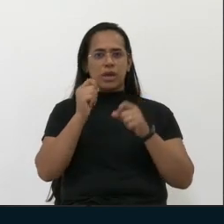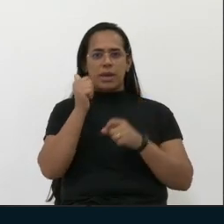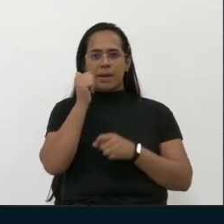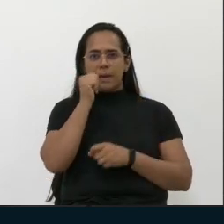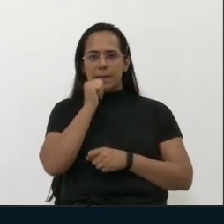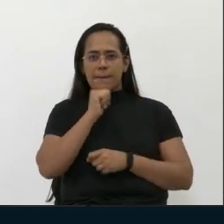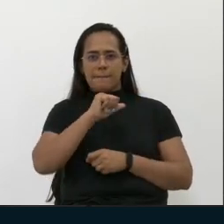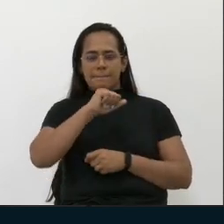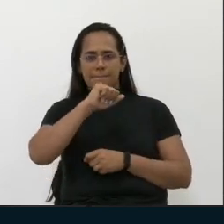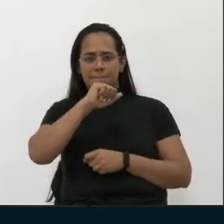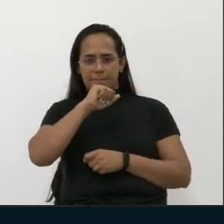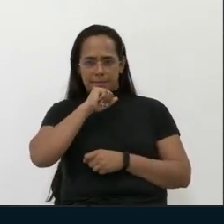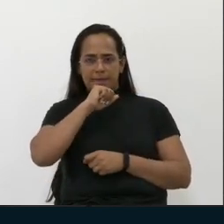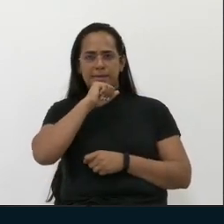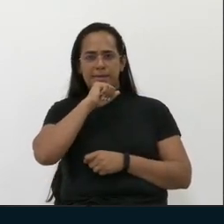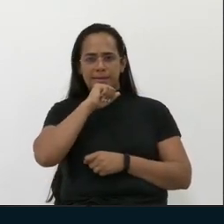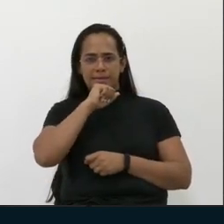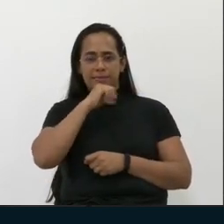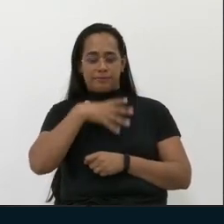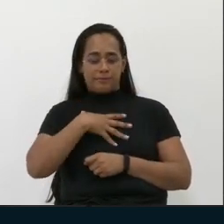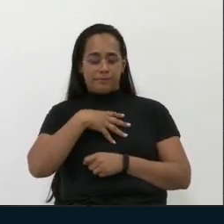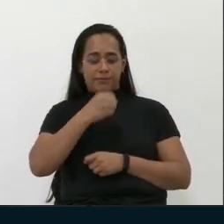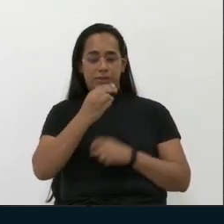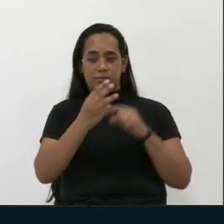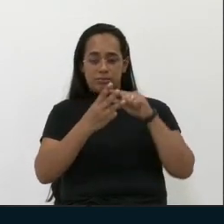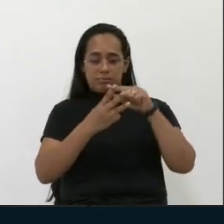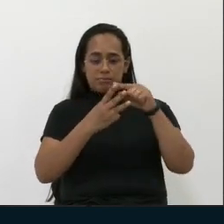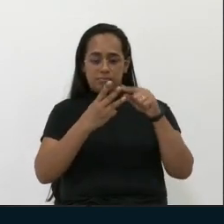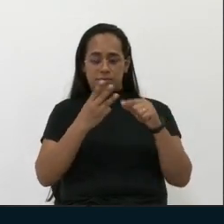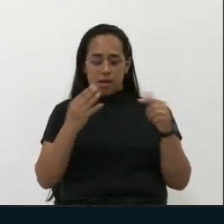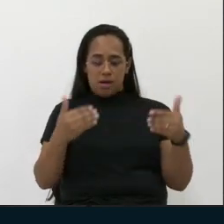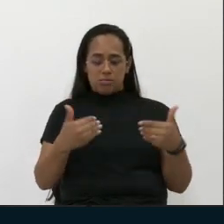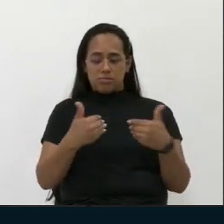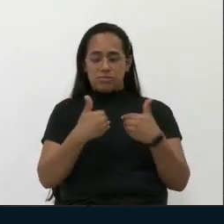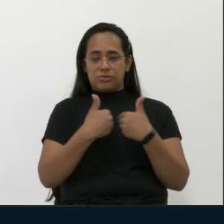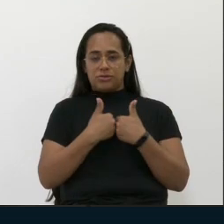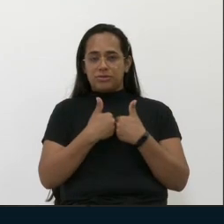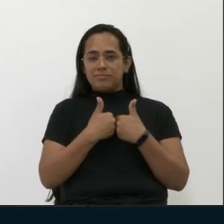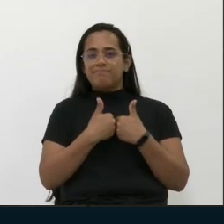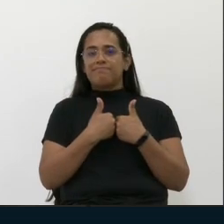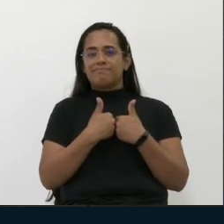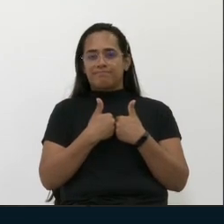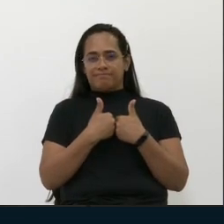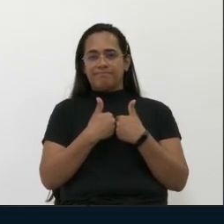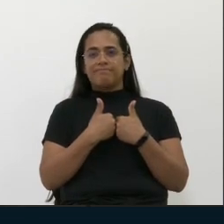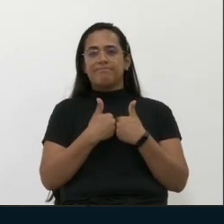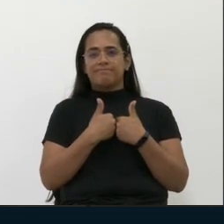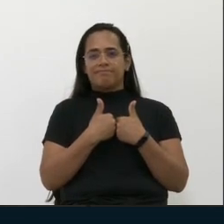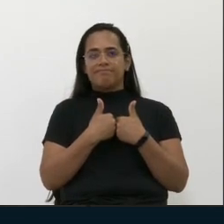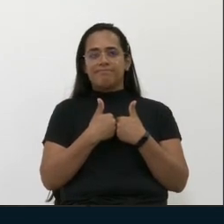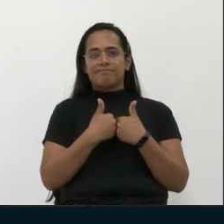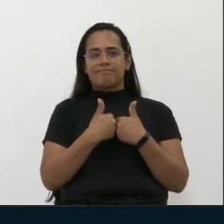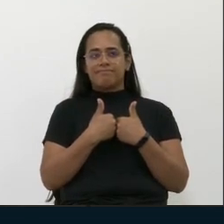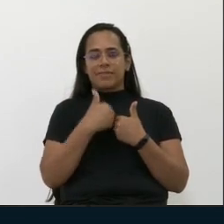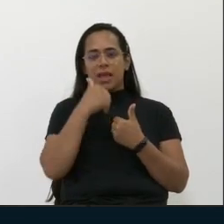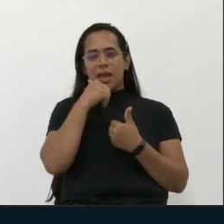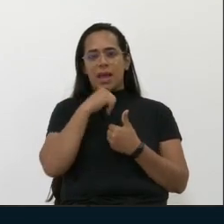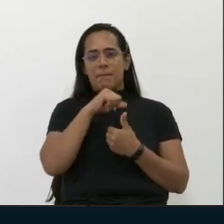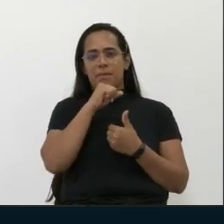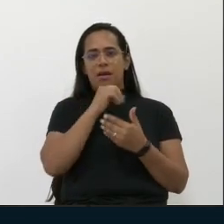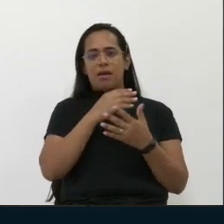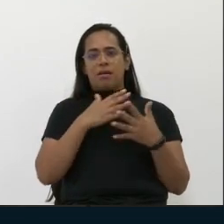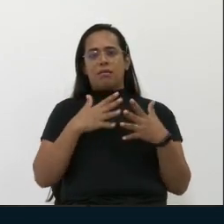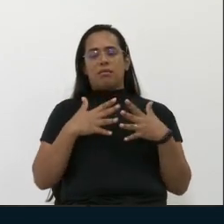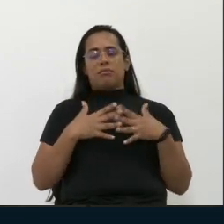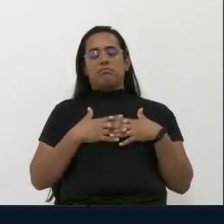de um autista, de três autistas. Três. Uma mãe de três autistas, sem saber o que vai